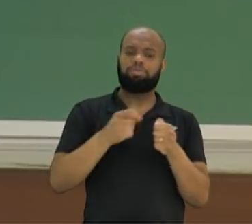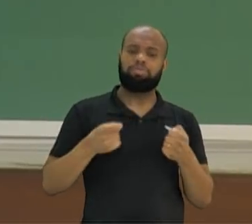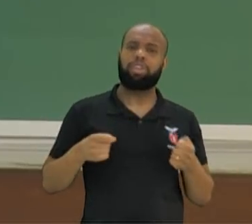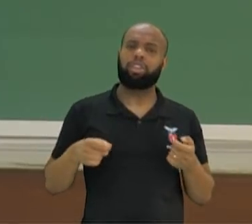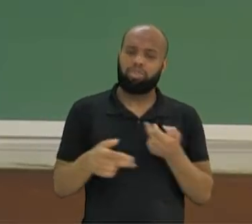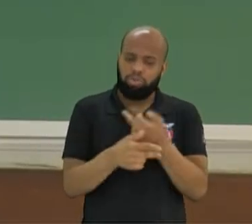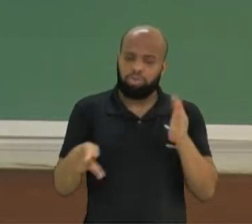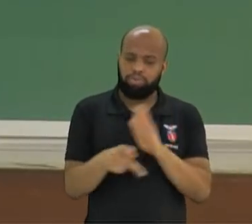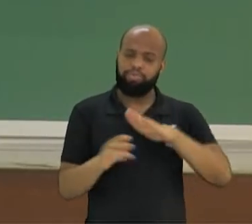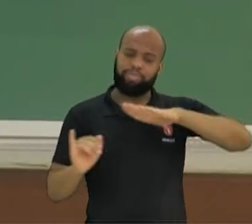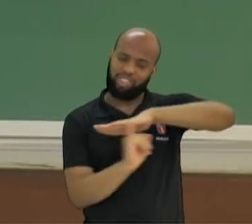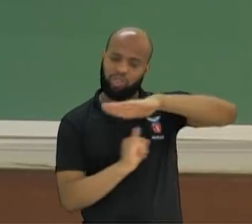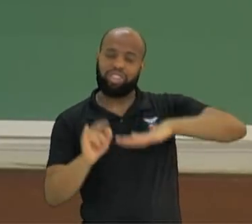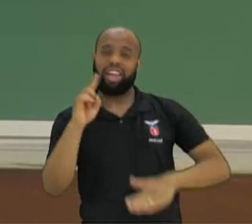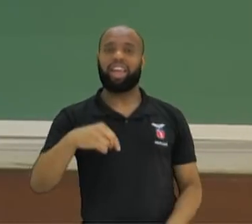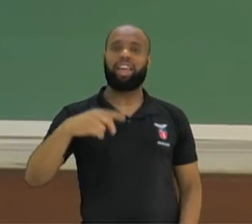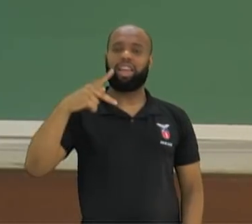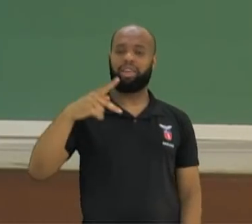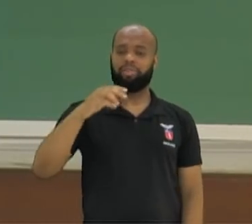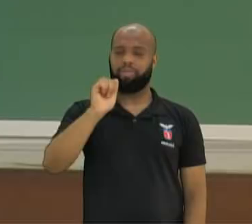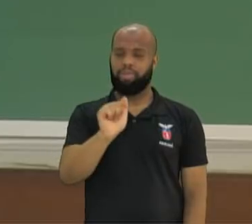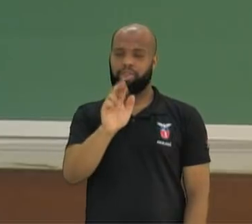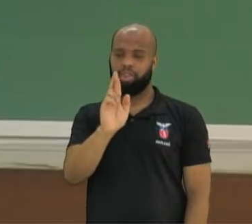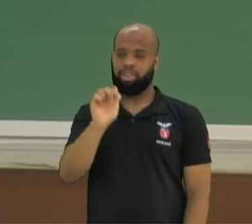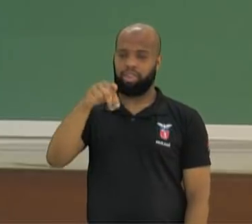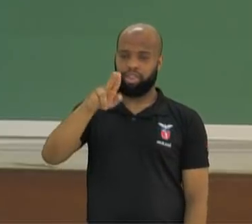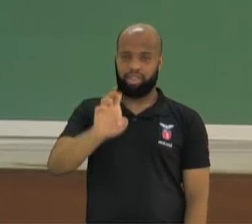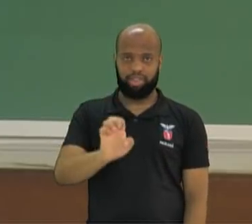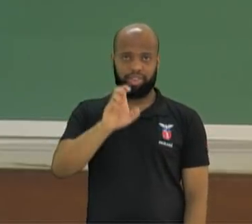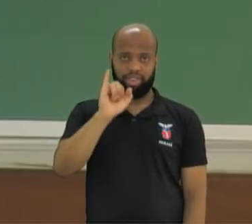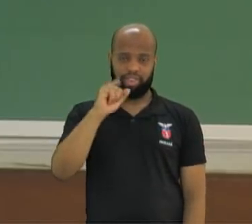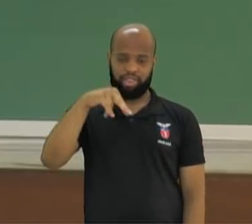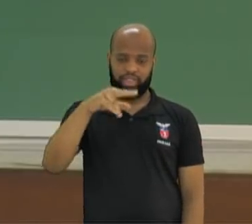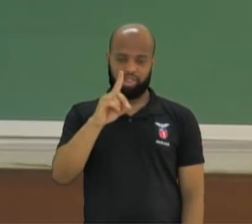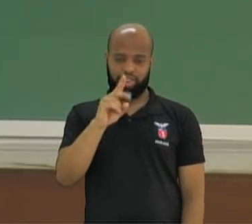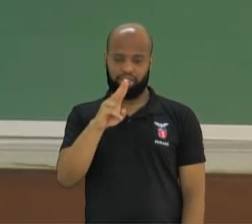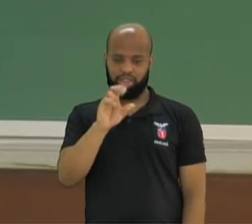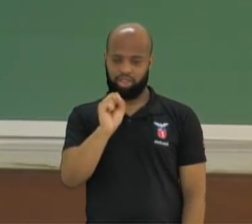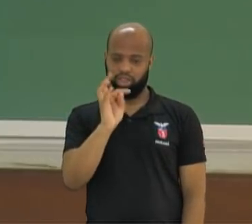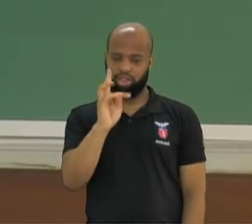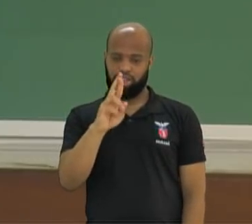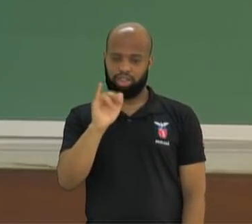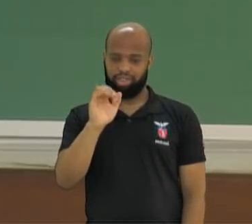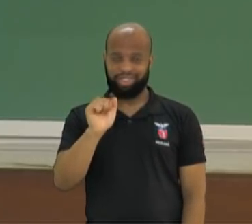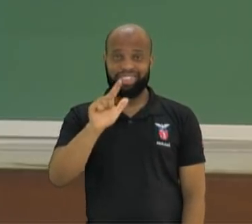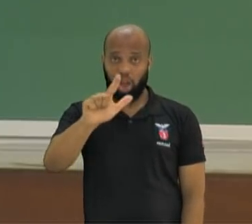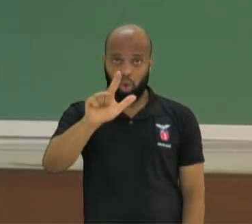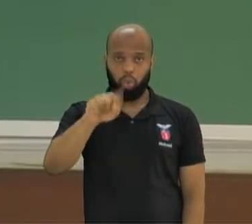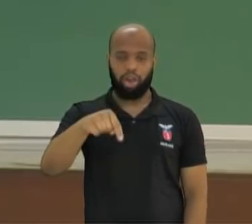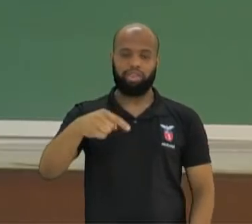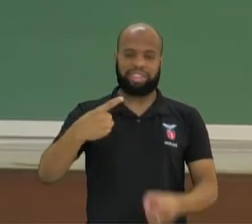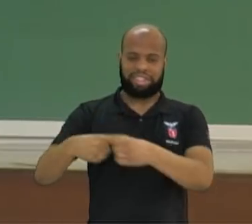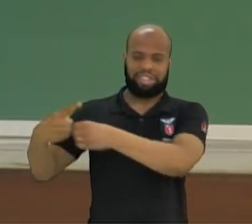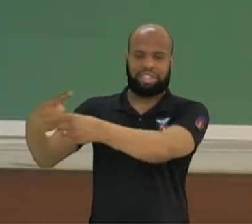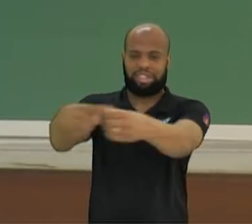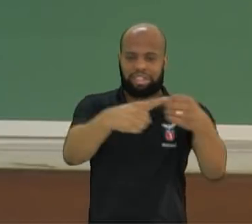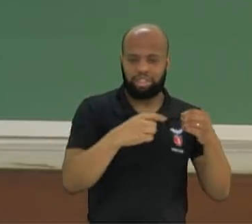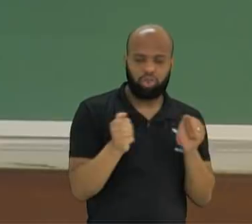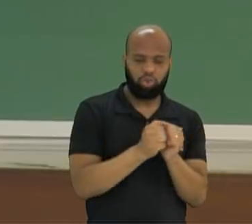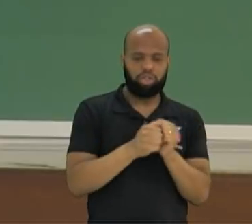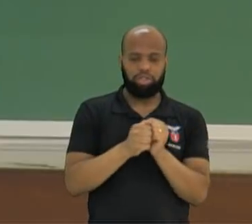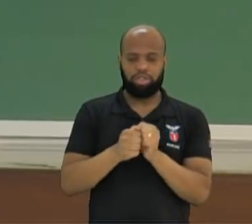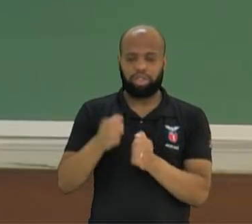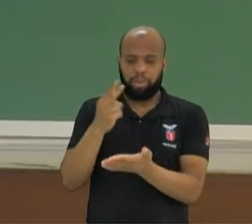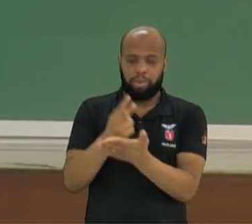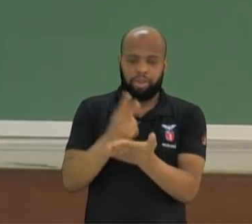São espaços onde são desenvolvidas as atividades industriais, né? Todas as etapas ficam ali